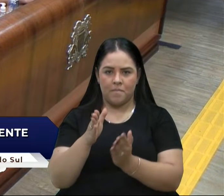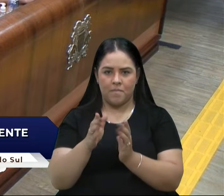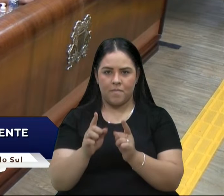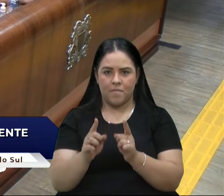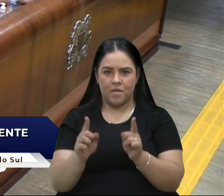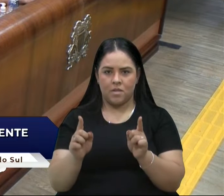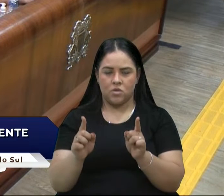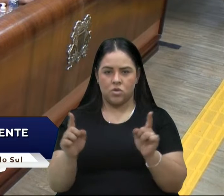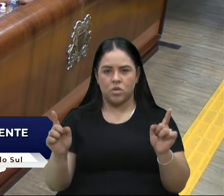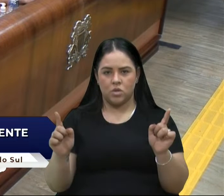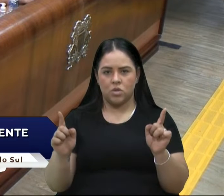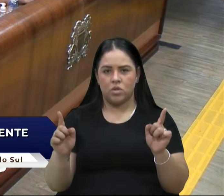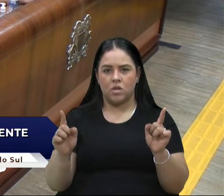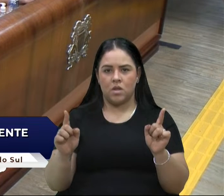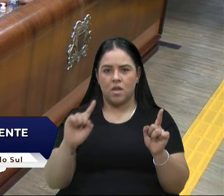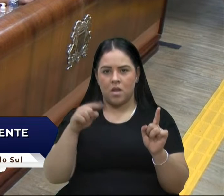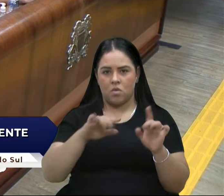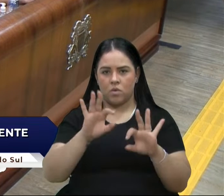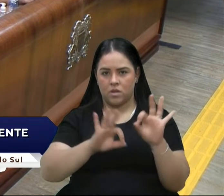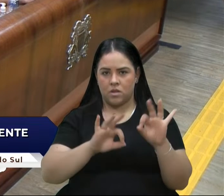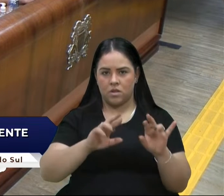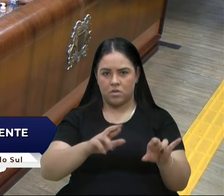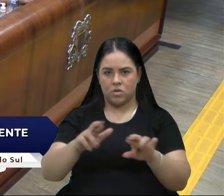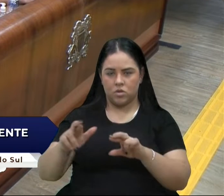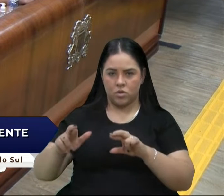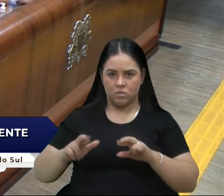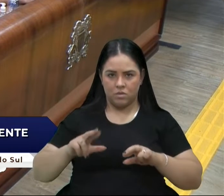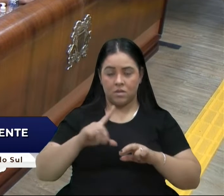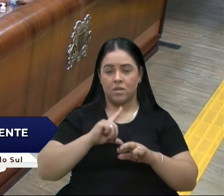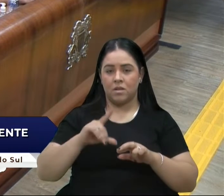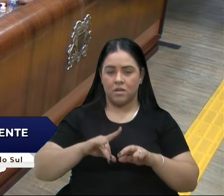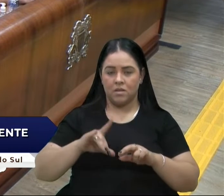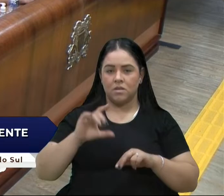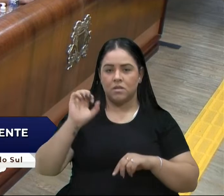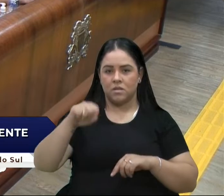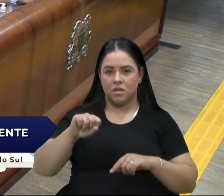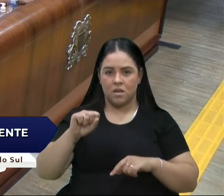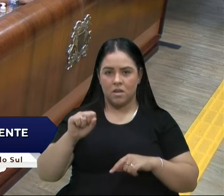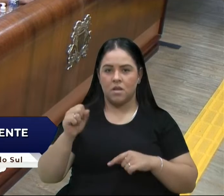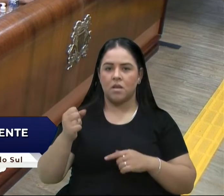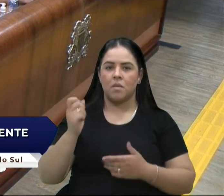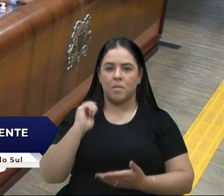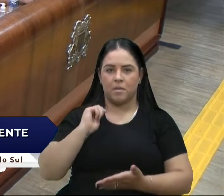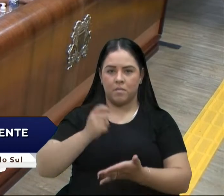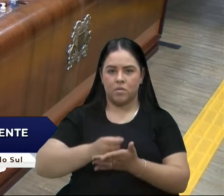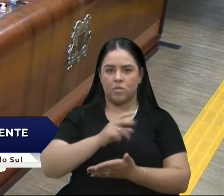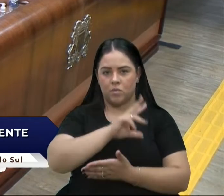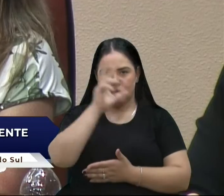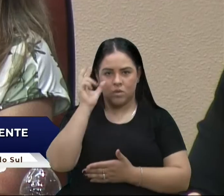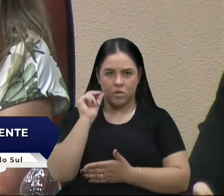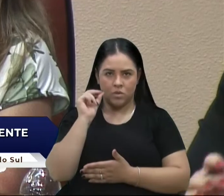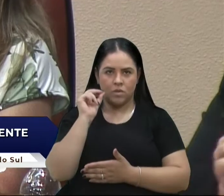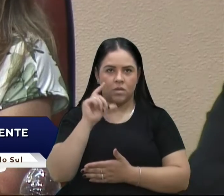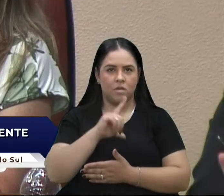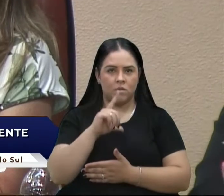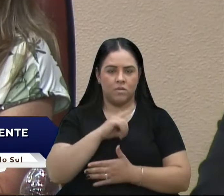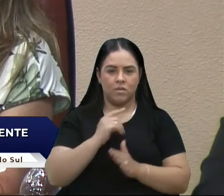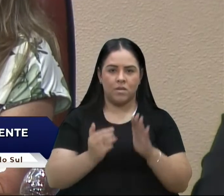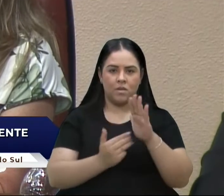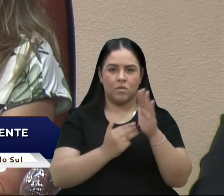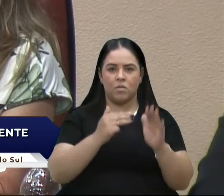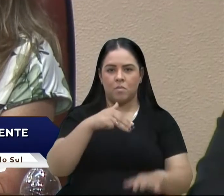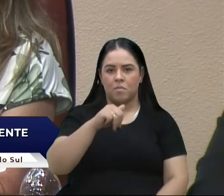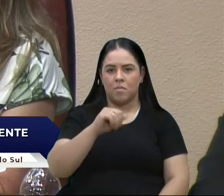forma regional. Nesta regionalização, existe a contribuição dos municípios com o seu teto MAC, ou